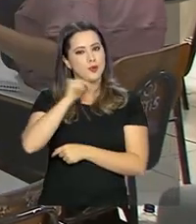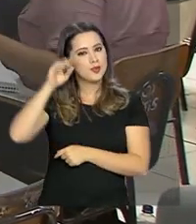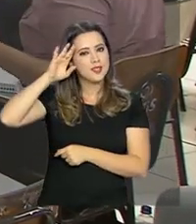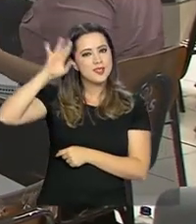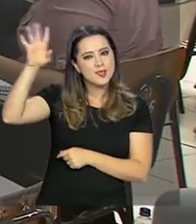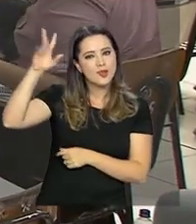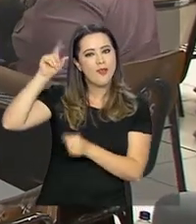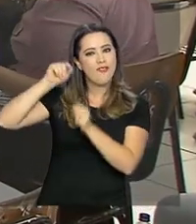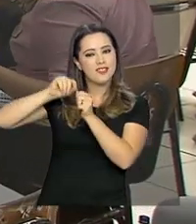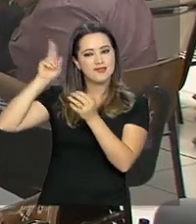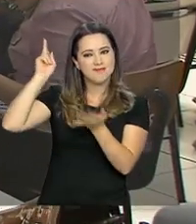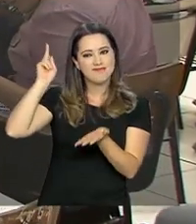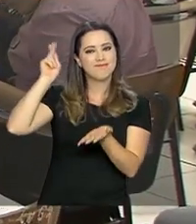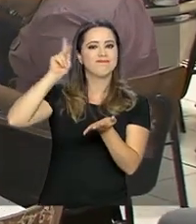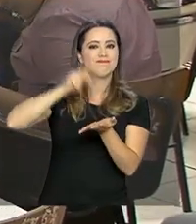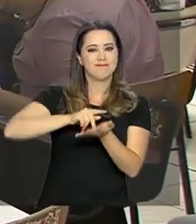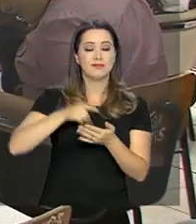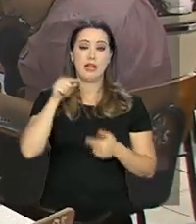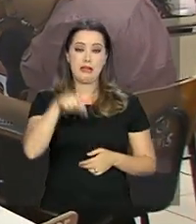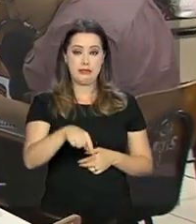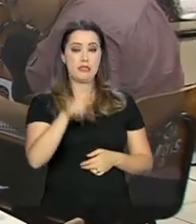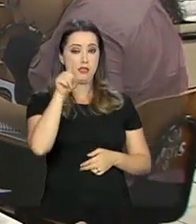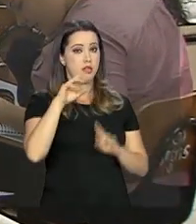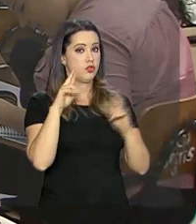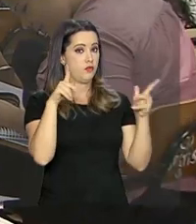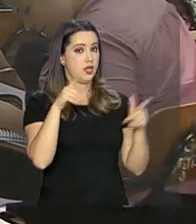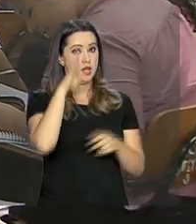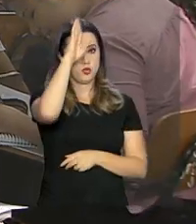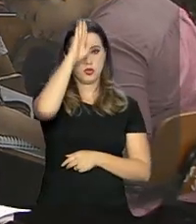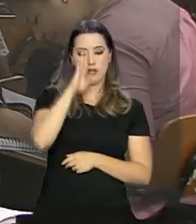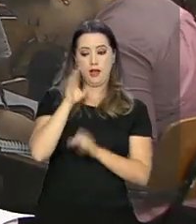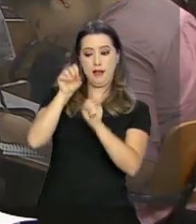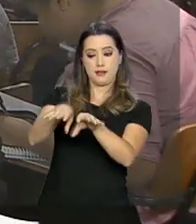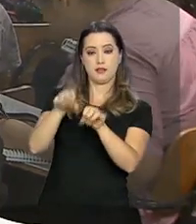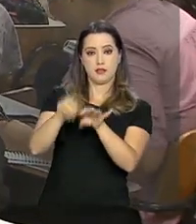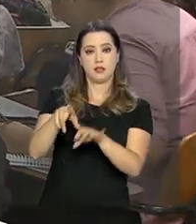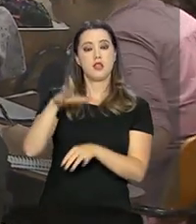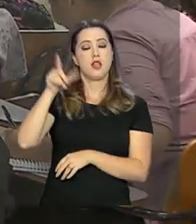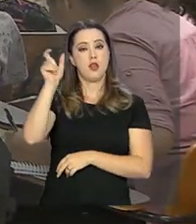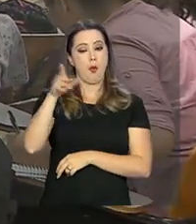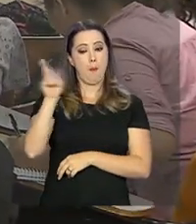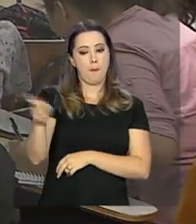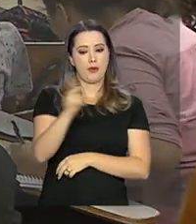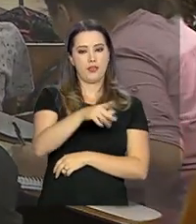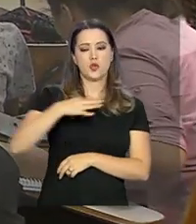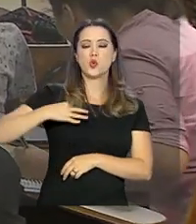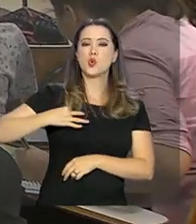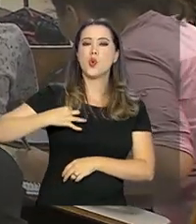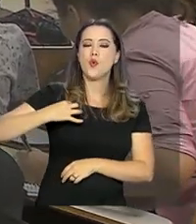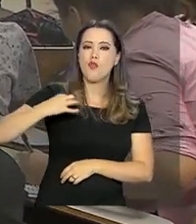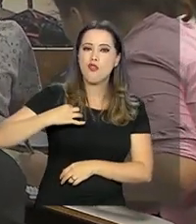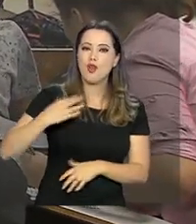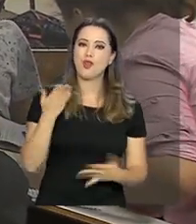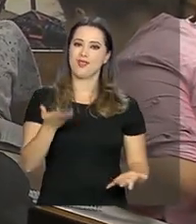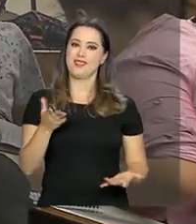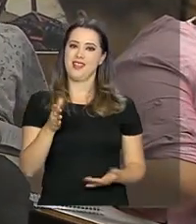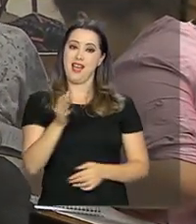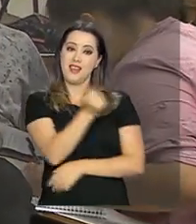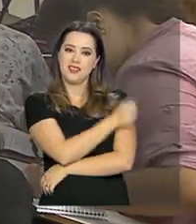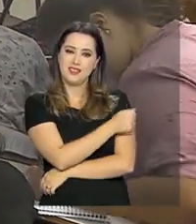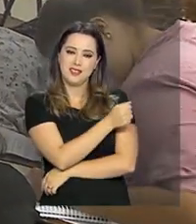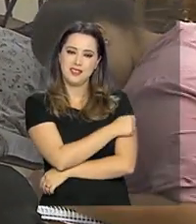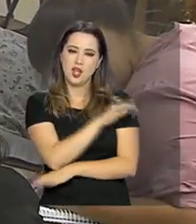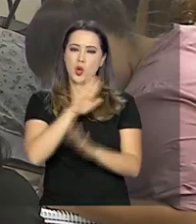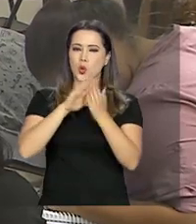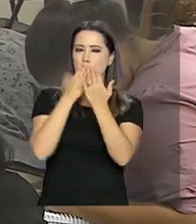diferencial as aulas são gratuitas com professores voluntários e alunos da rede pública de ensino ou com